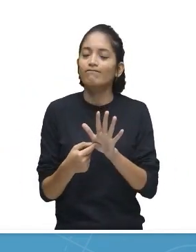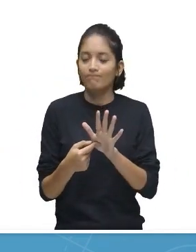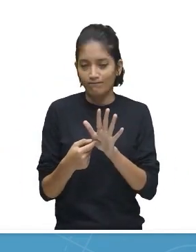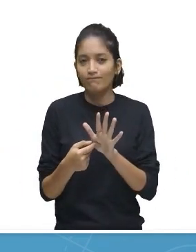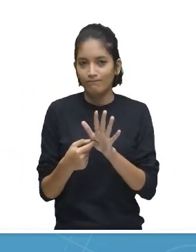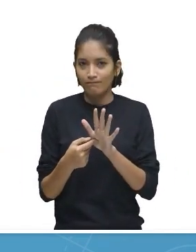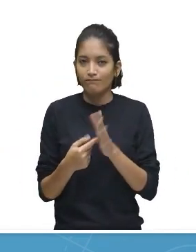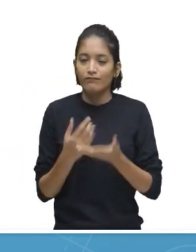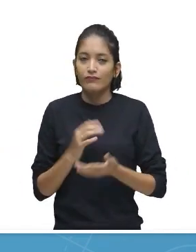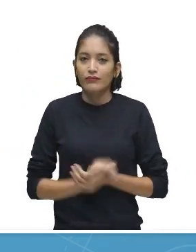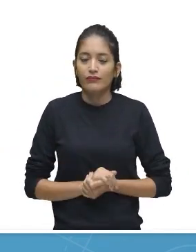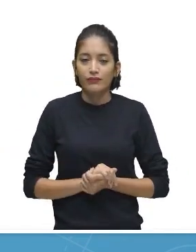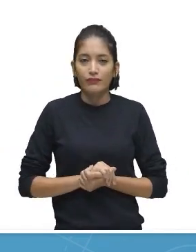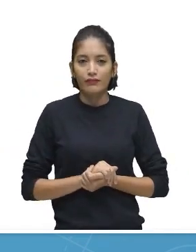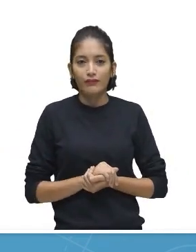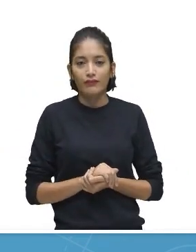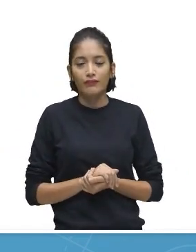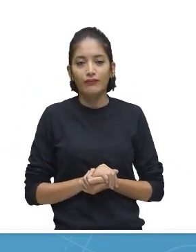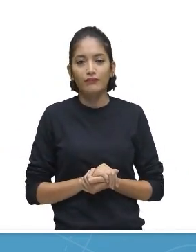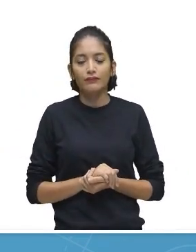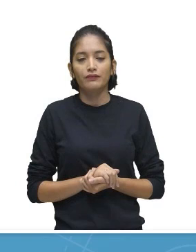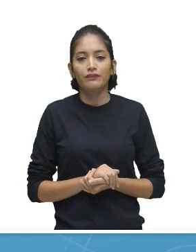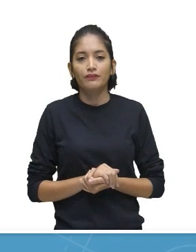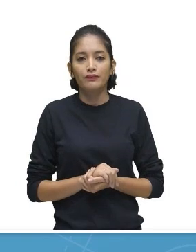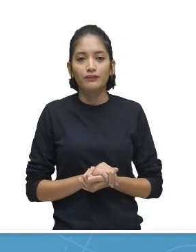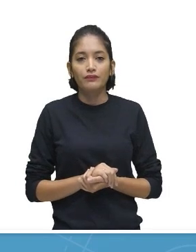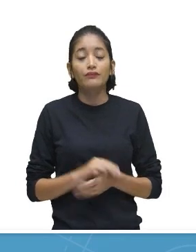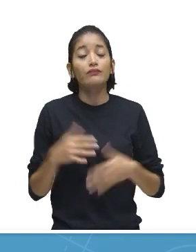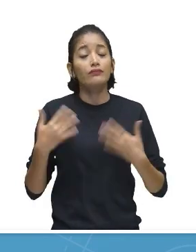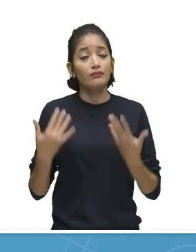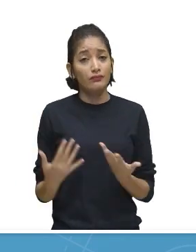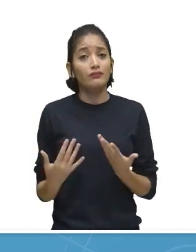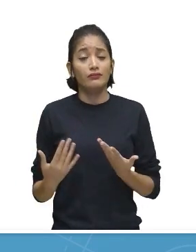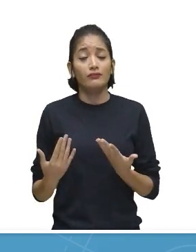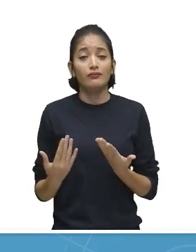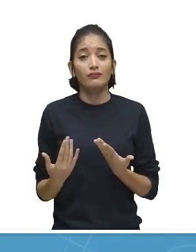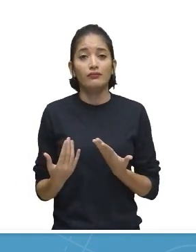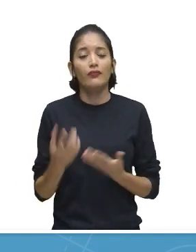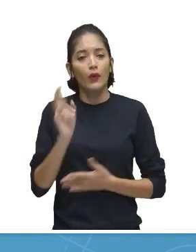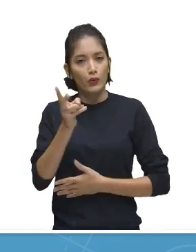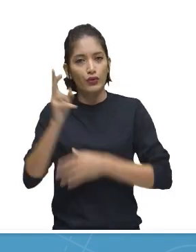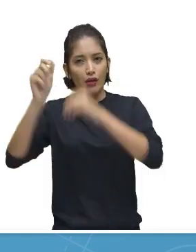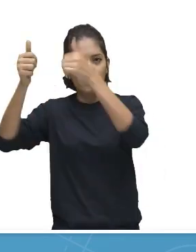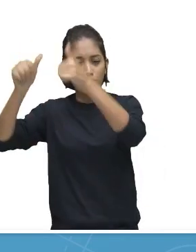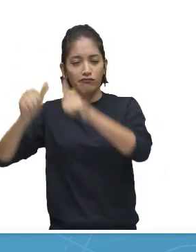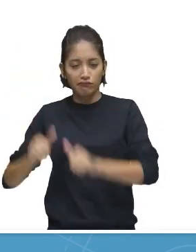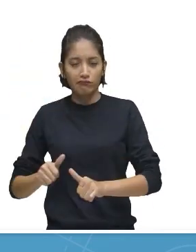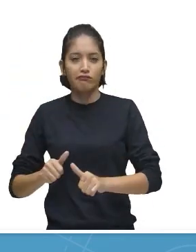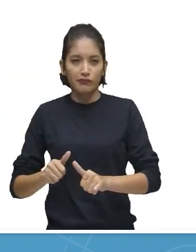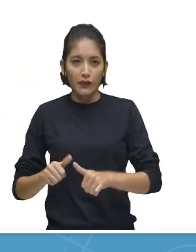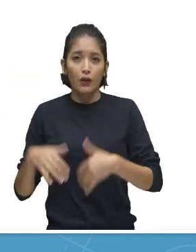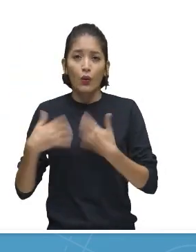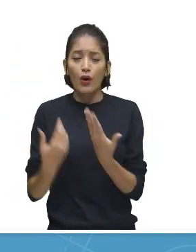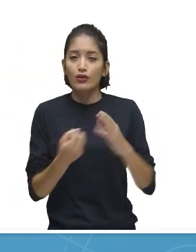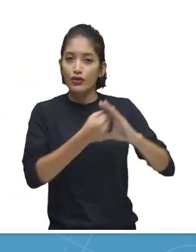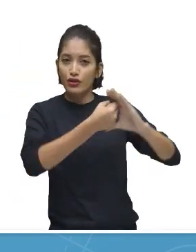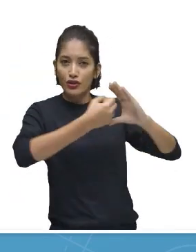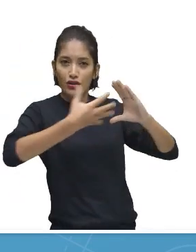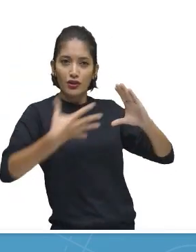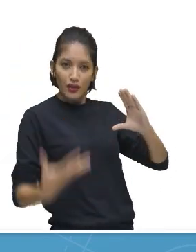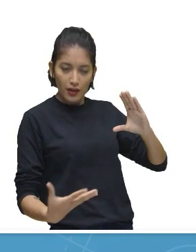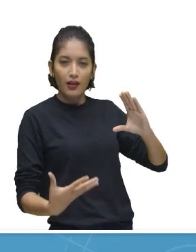que aqueles objetos ficavam, certo? Então a gente vai analisar quais foram as